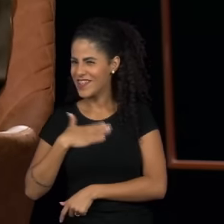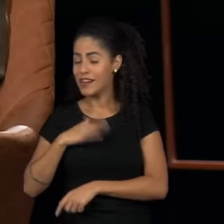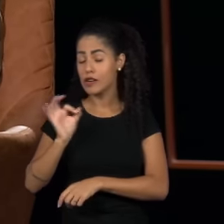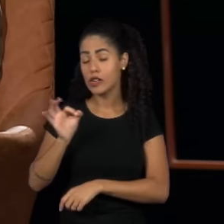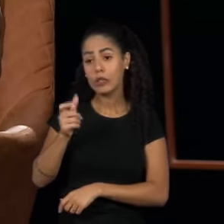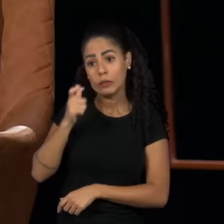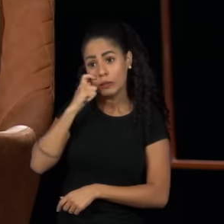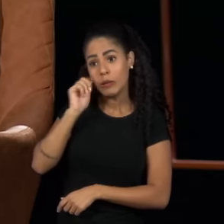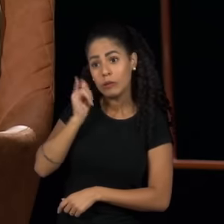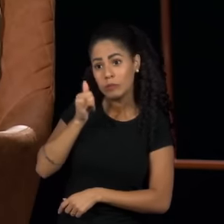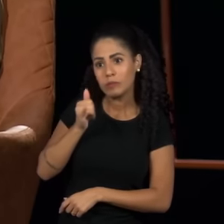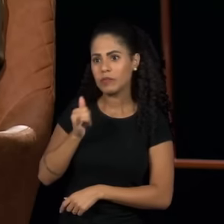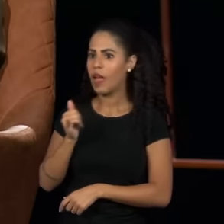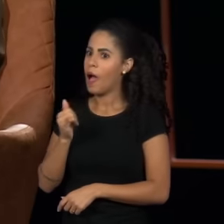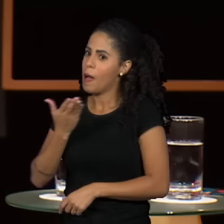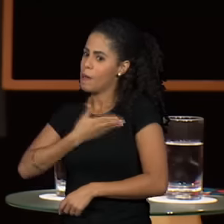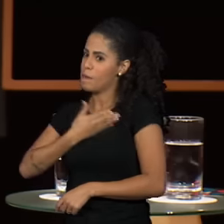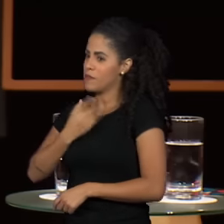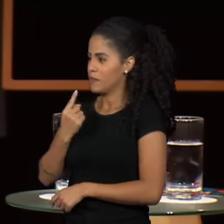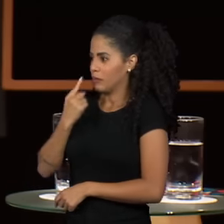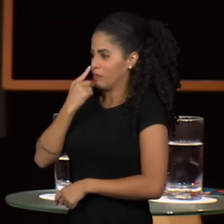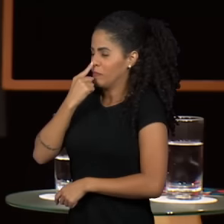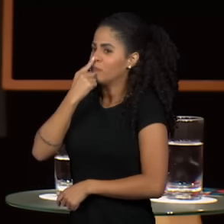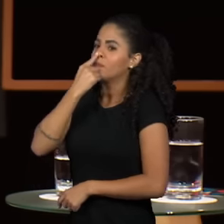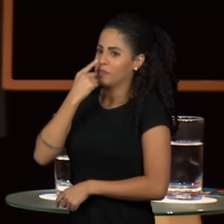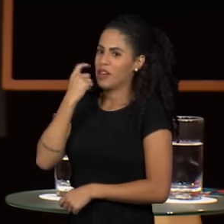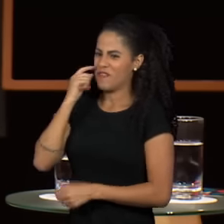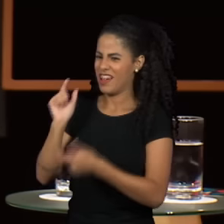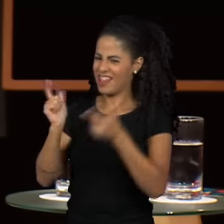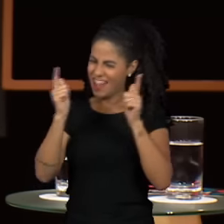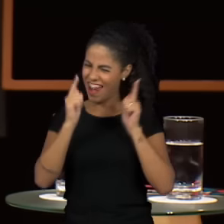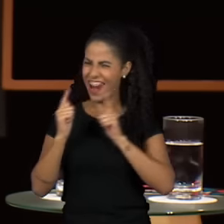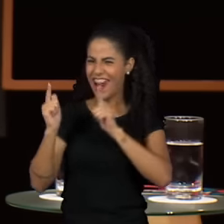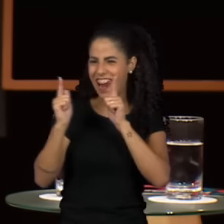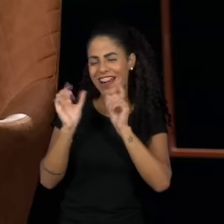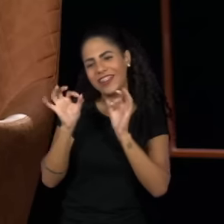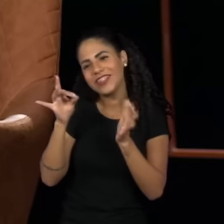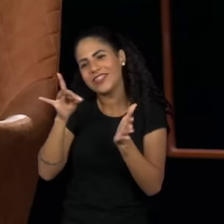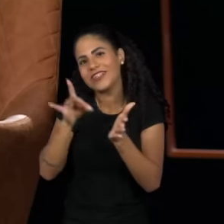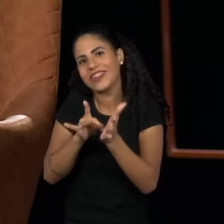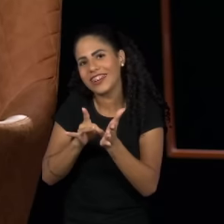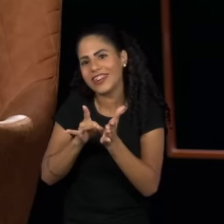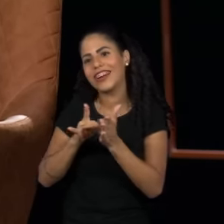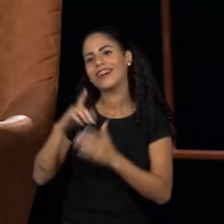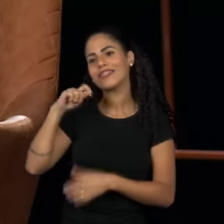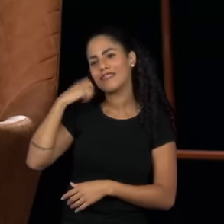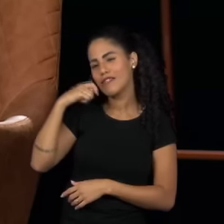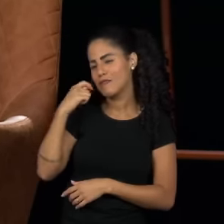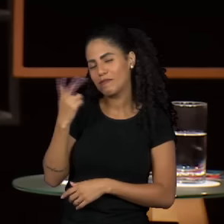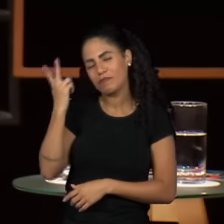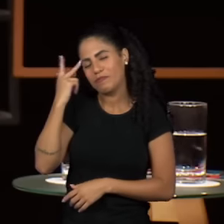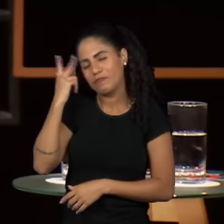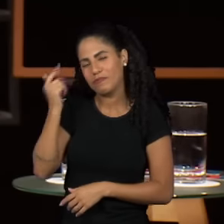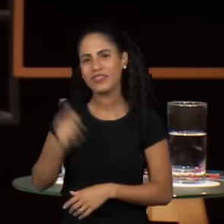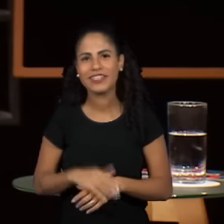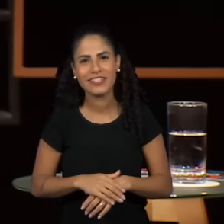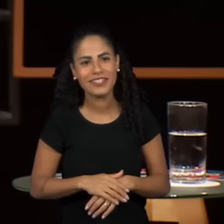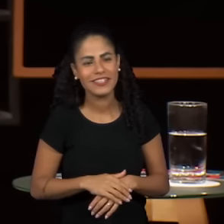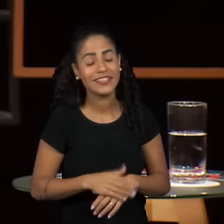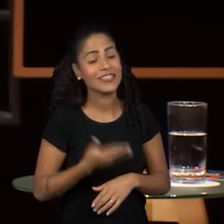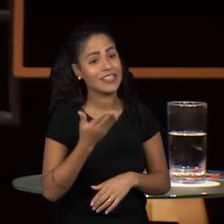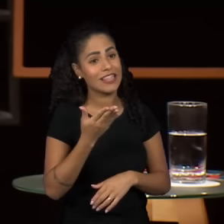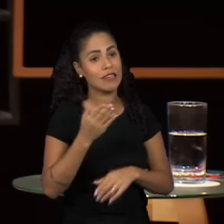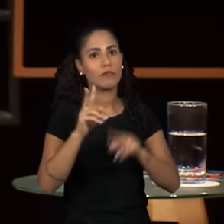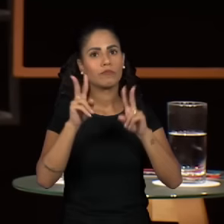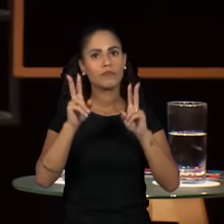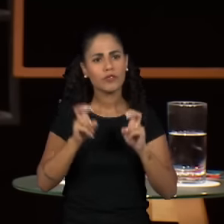assim, íntimos, eles sabem que sim, que a gente é bem bagaceiro. Ator é, né, gente? Ator, todo ator é bagaceiro. A gente está falando só